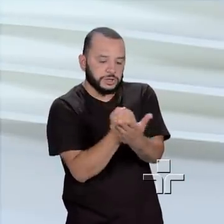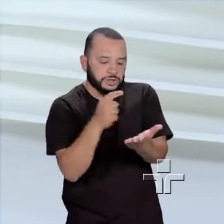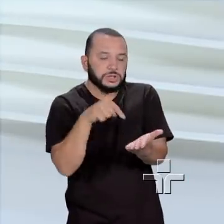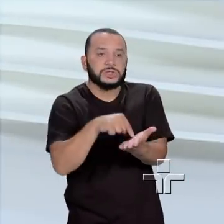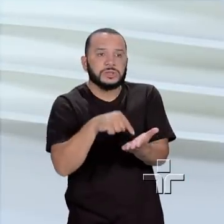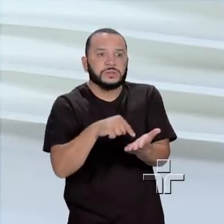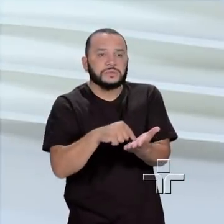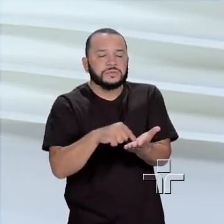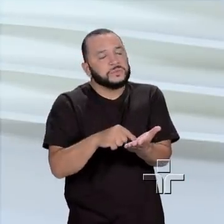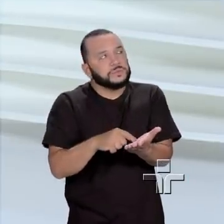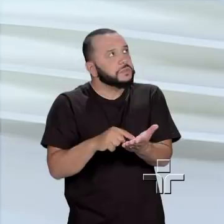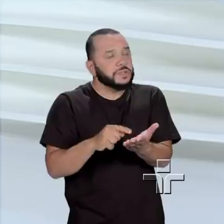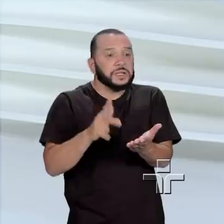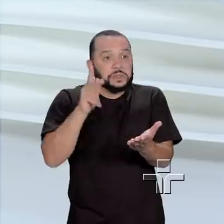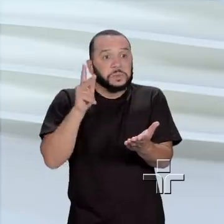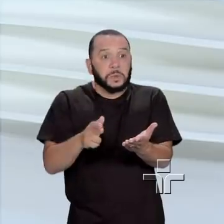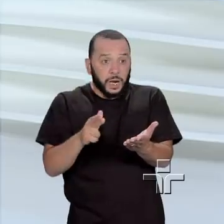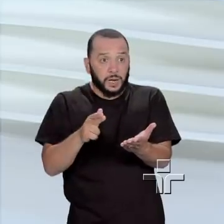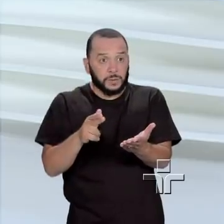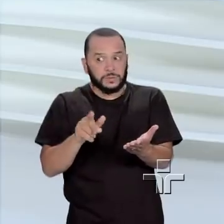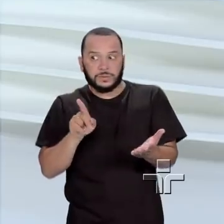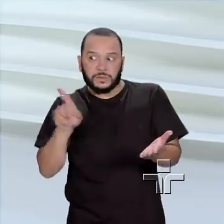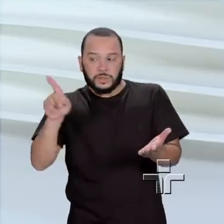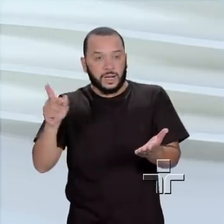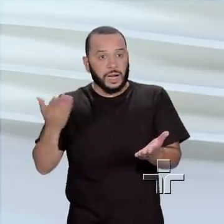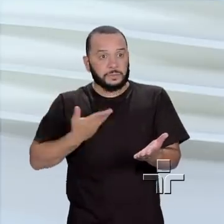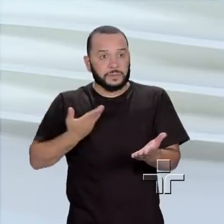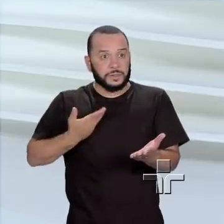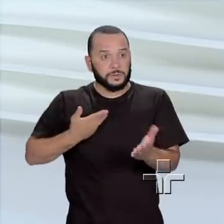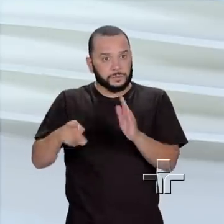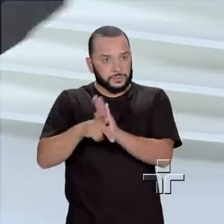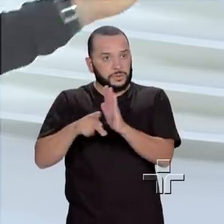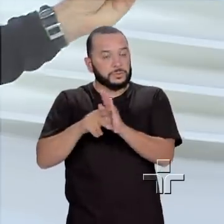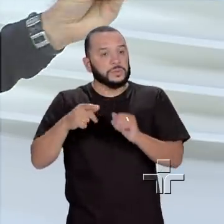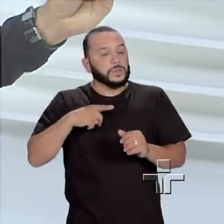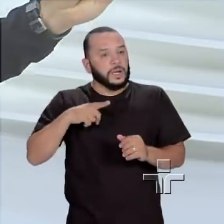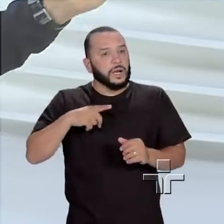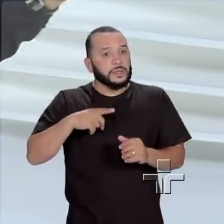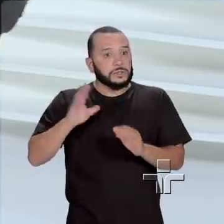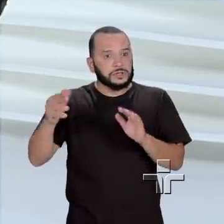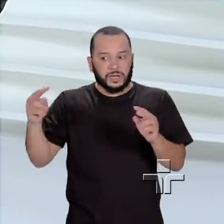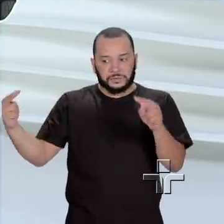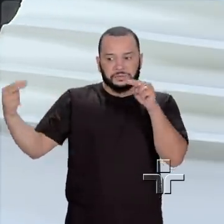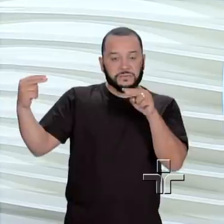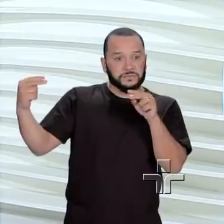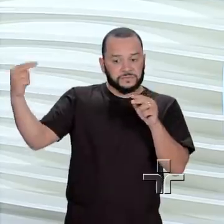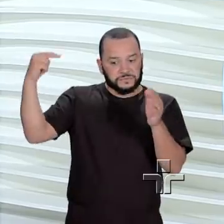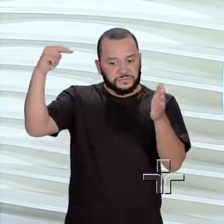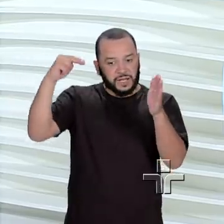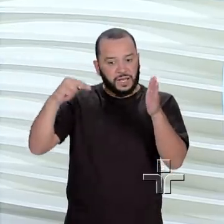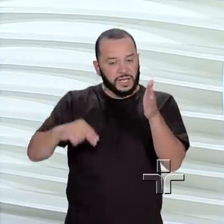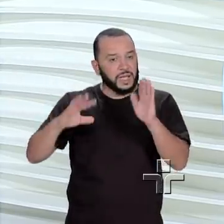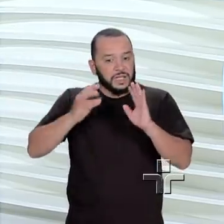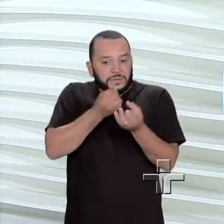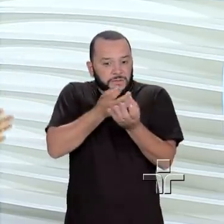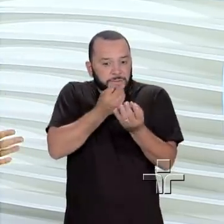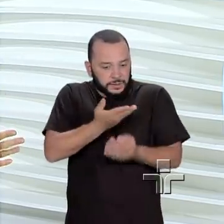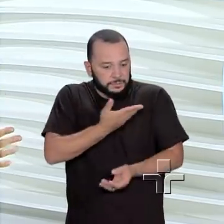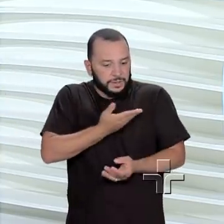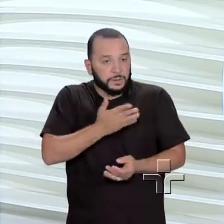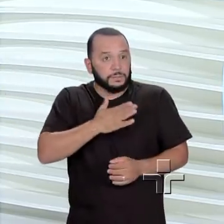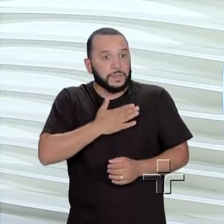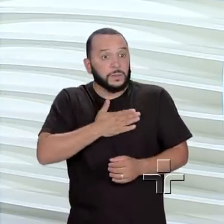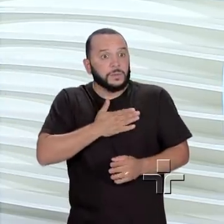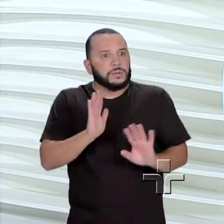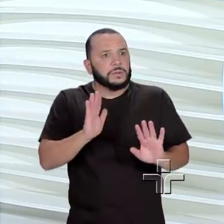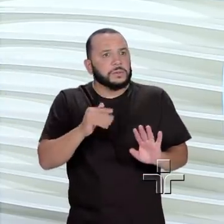mesmas características do meu usuário em Facebook. E aí esse cara começou a ver todo mundo que era amigo meu. E só que isso para milhões de